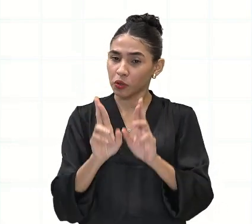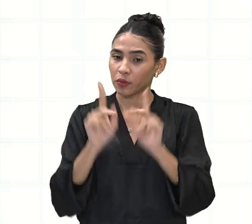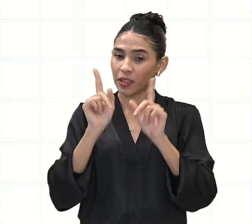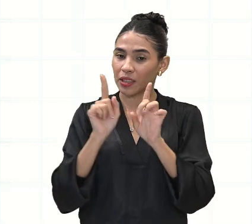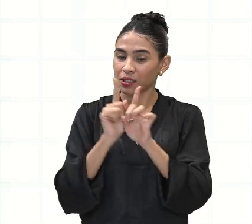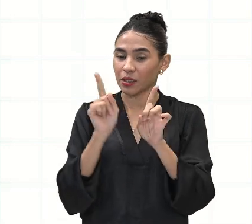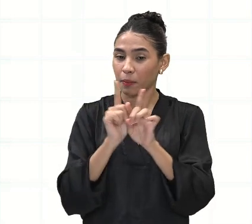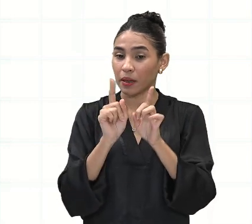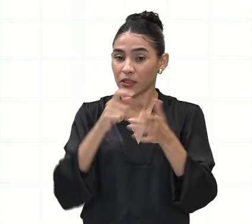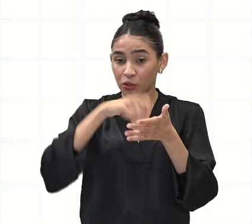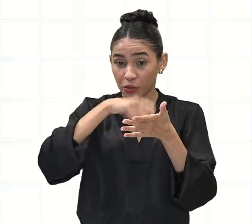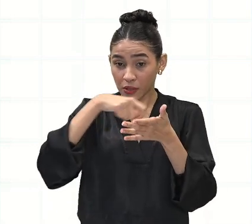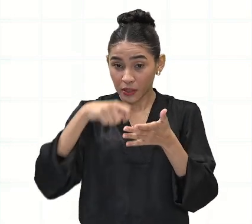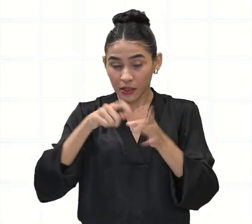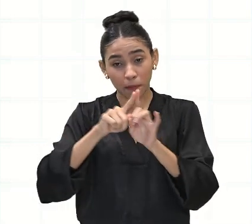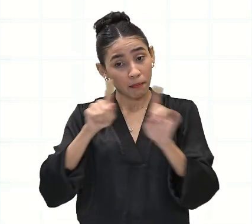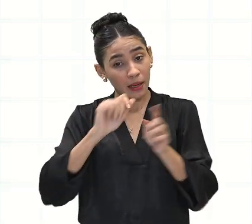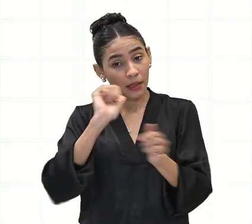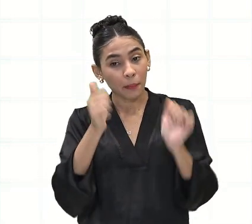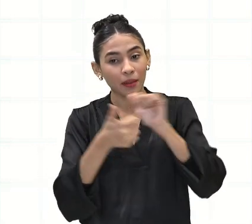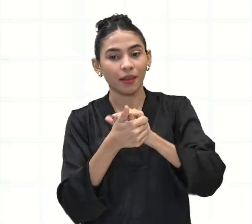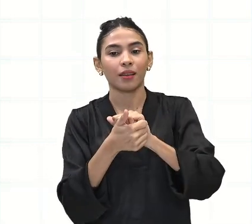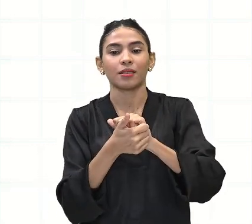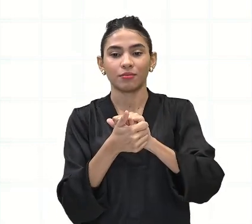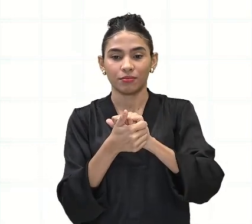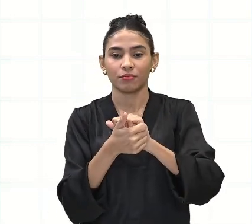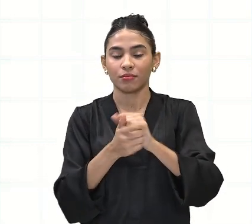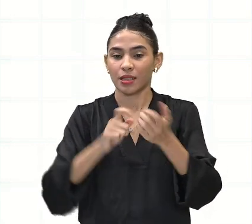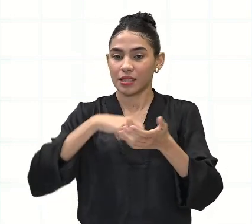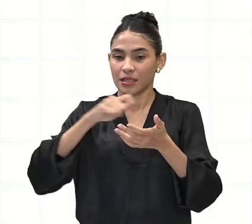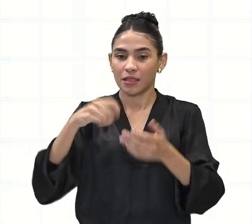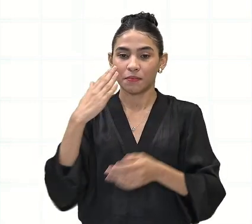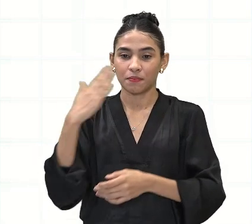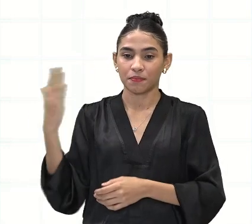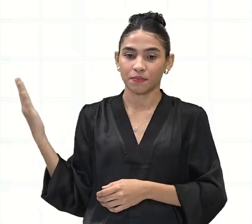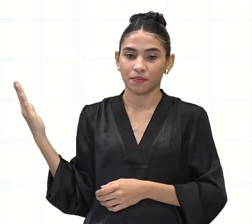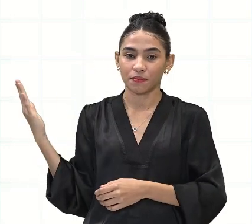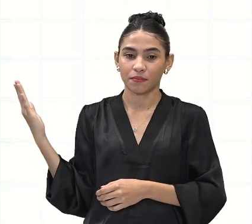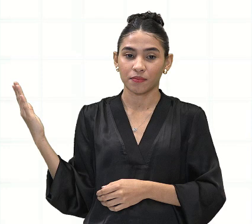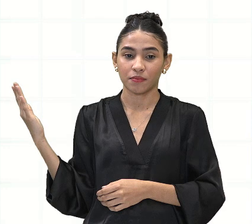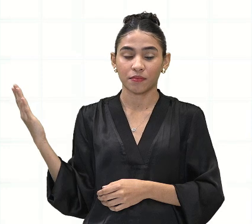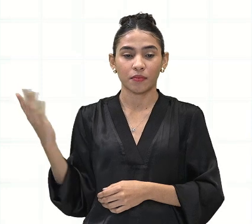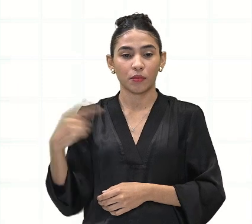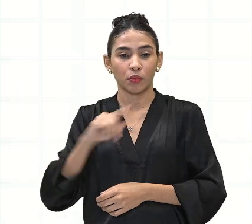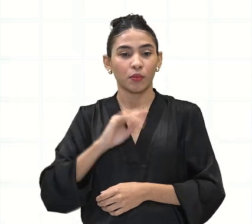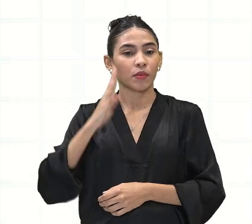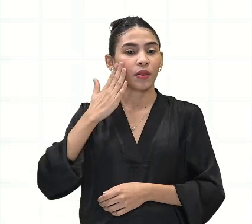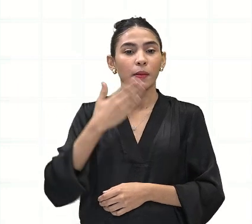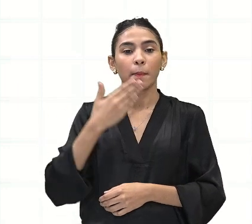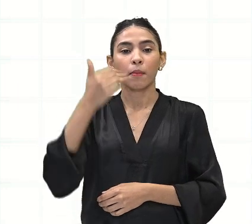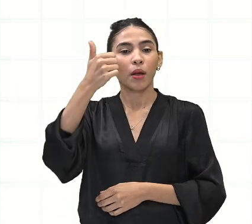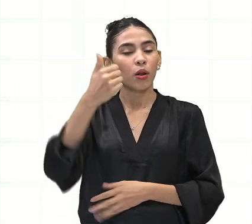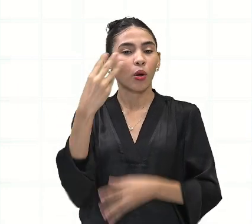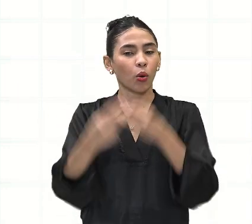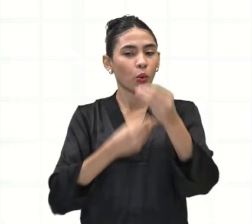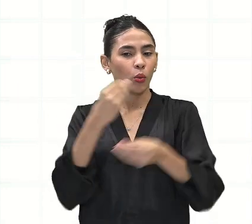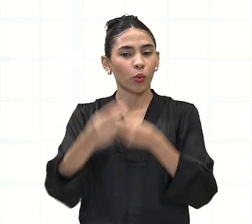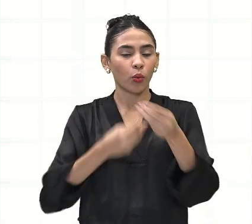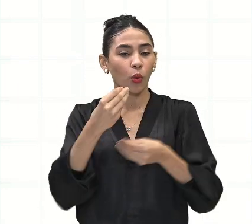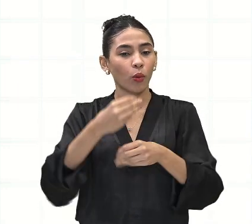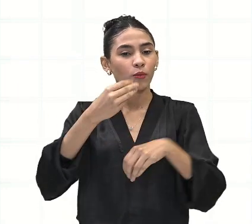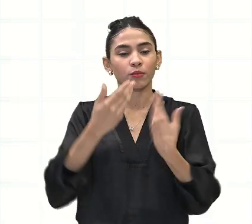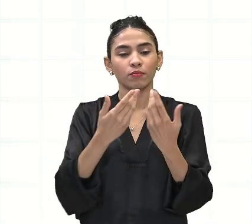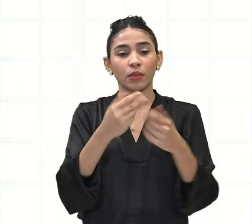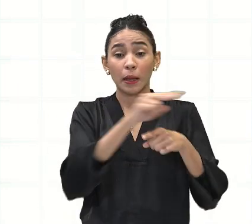dessa forma, mas foi agregado com essa escrita. Para a gente entender um pouquinho de como pode vir de